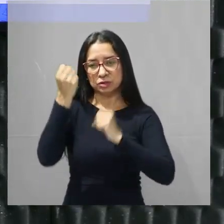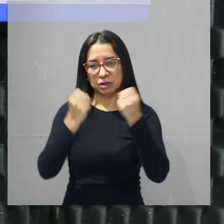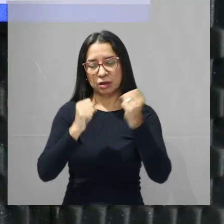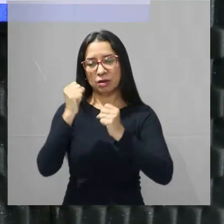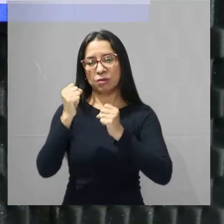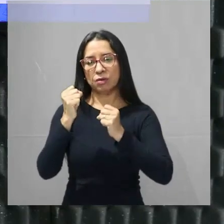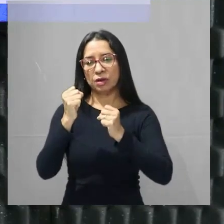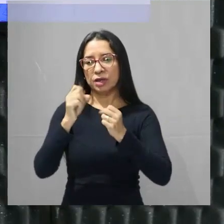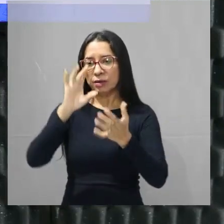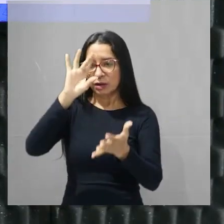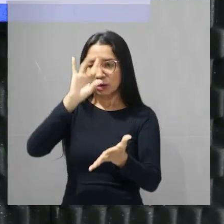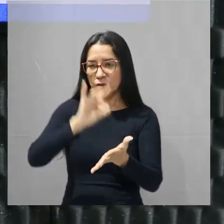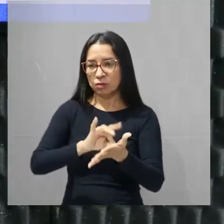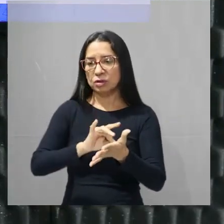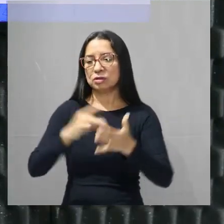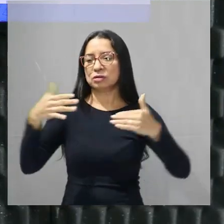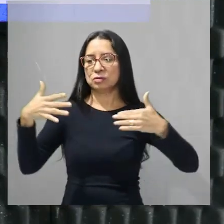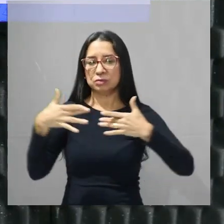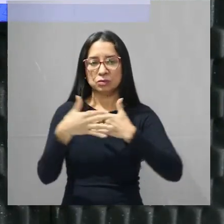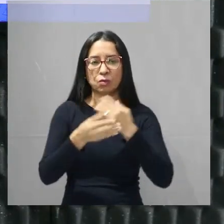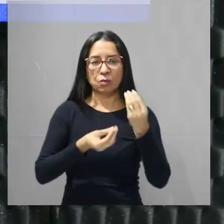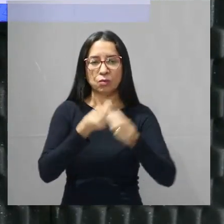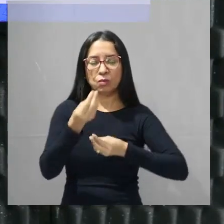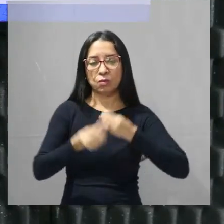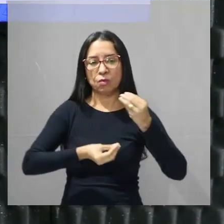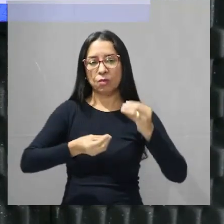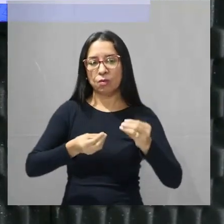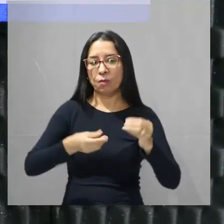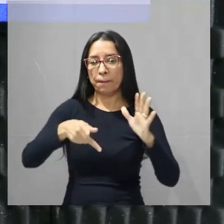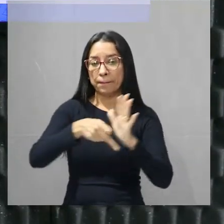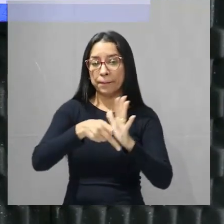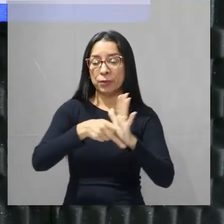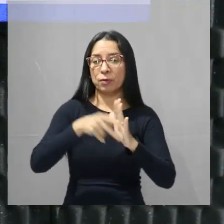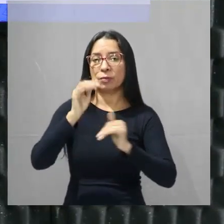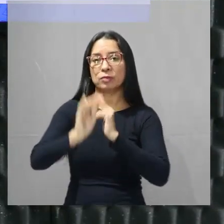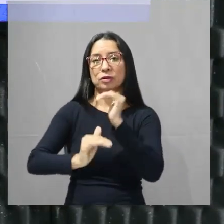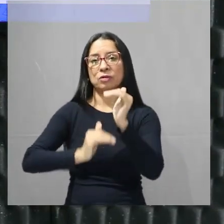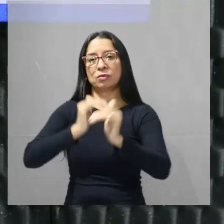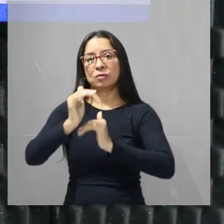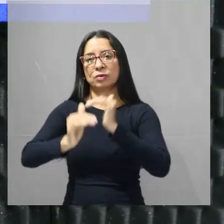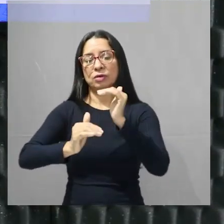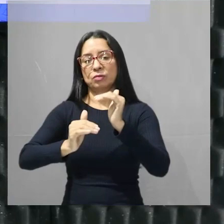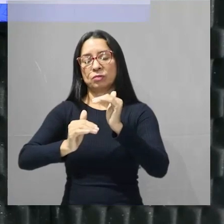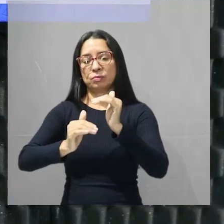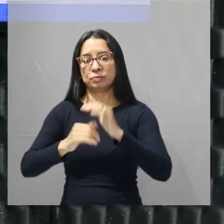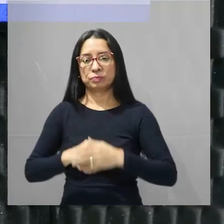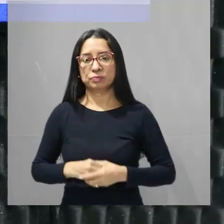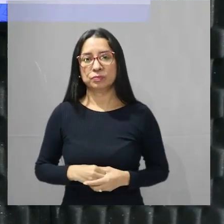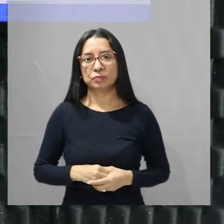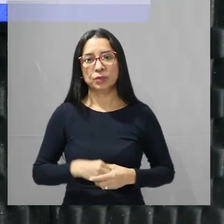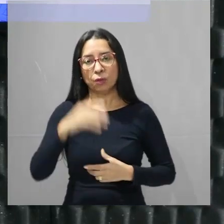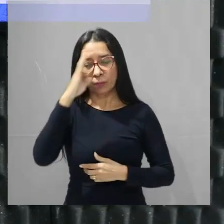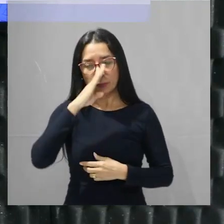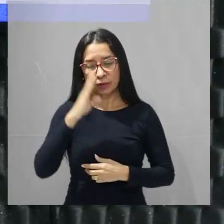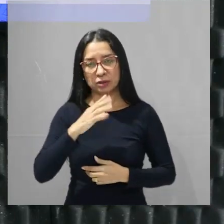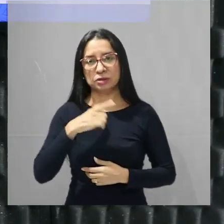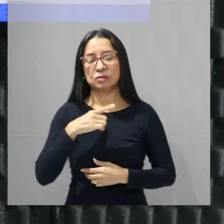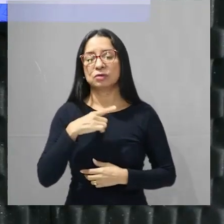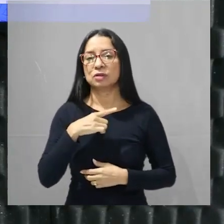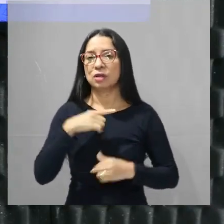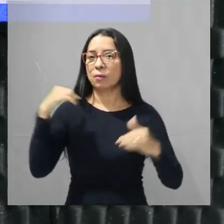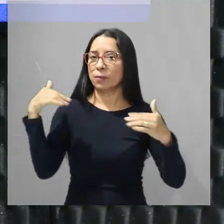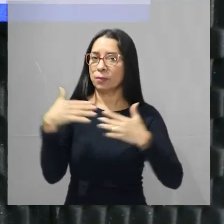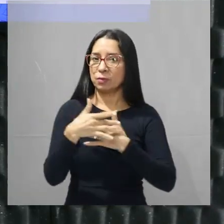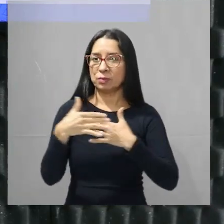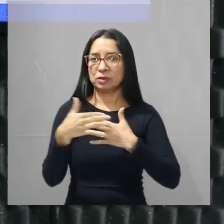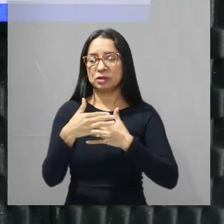vamos situar uma base histórica, tá? O Brasil, tá certo? Ele vai ter uma chamada urbanização e